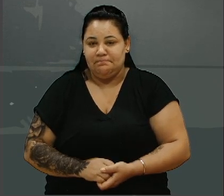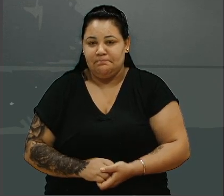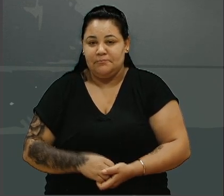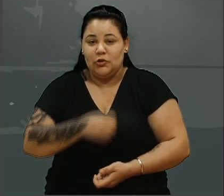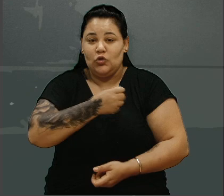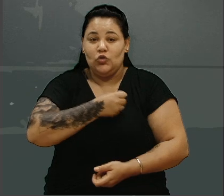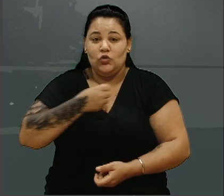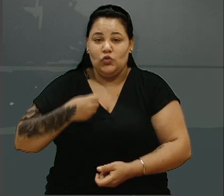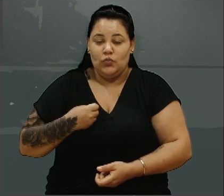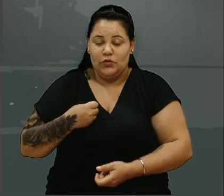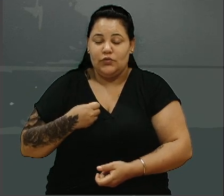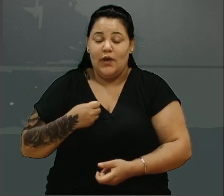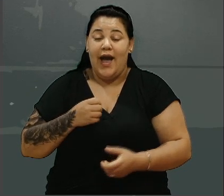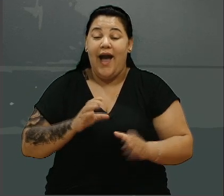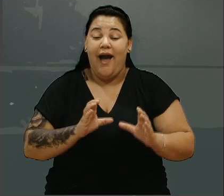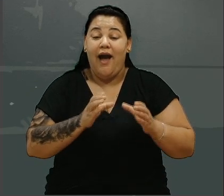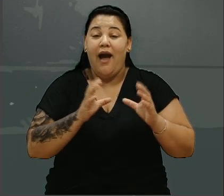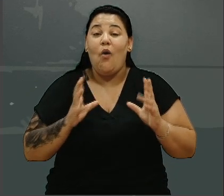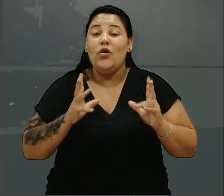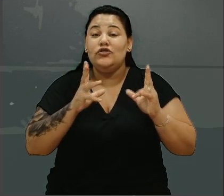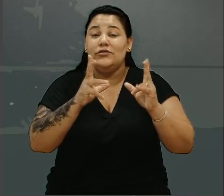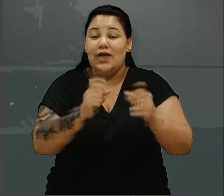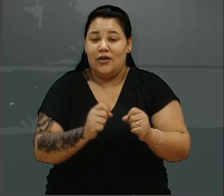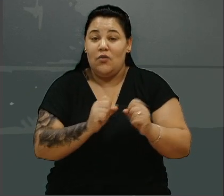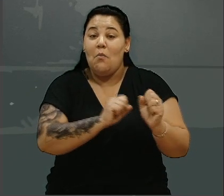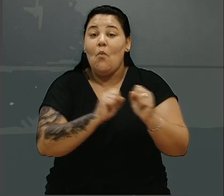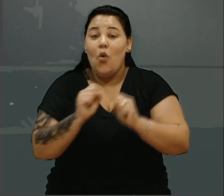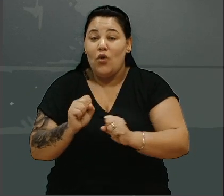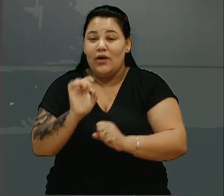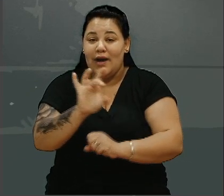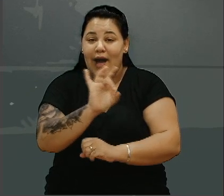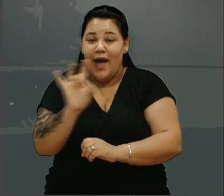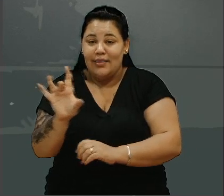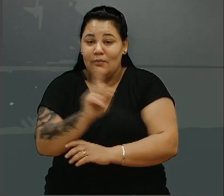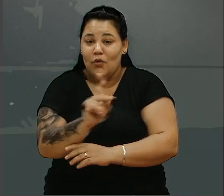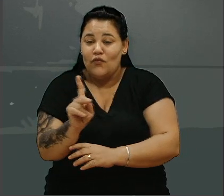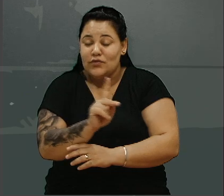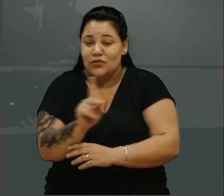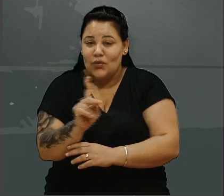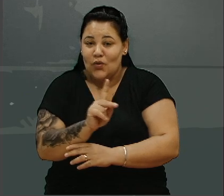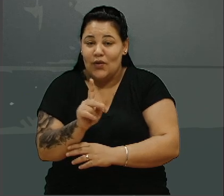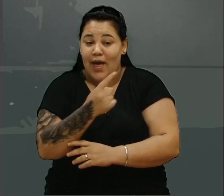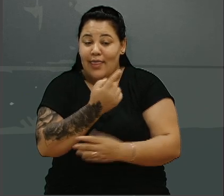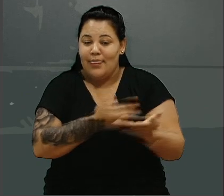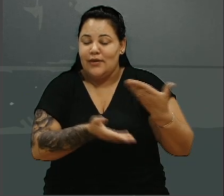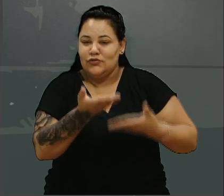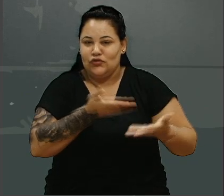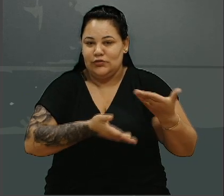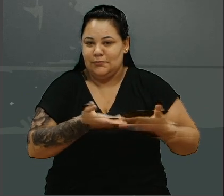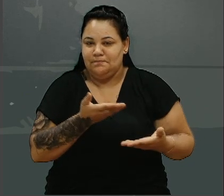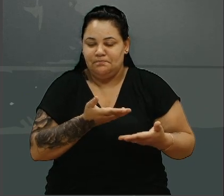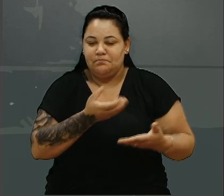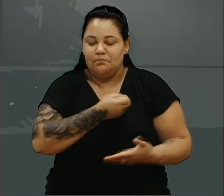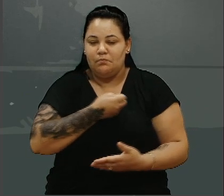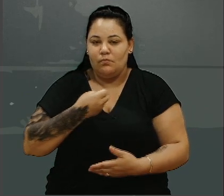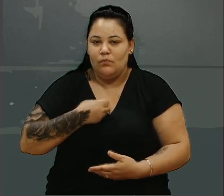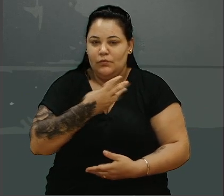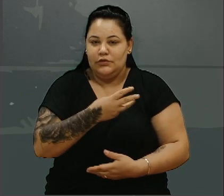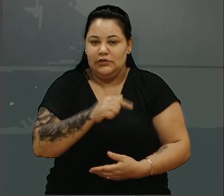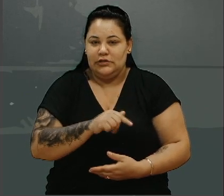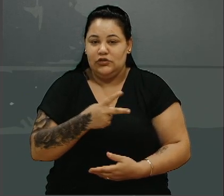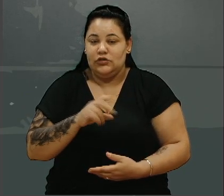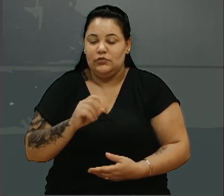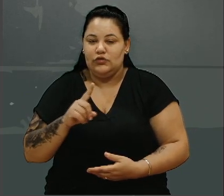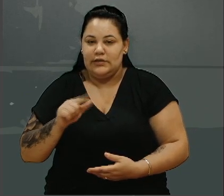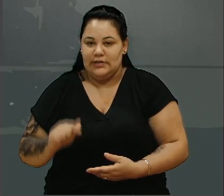profissional. Aqui é atendida a resolução do Conselho Municipal de Educação, número 37,